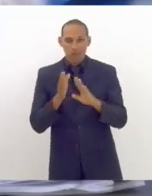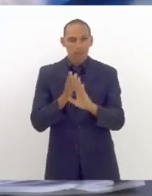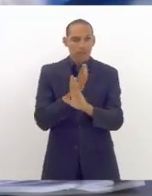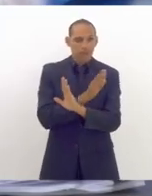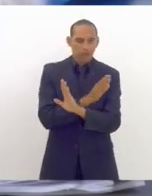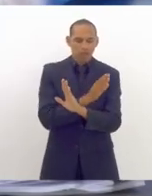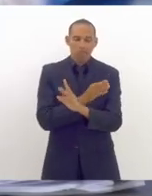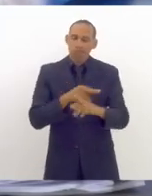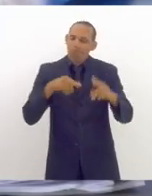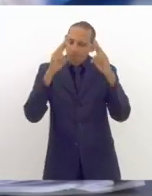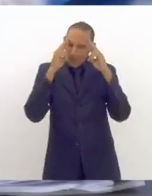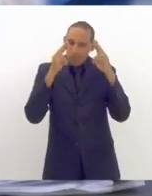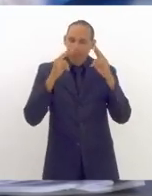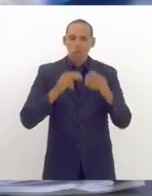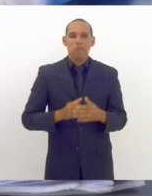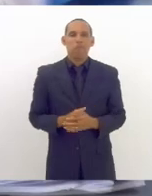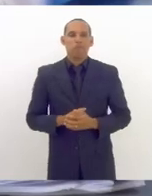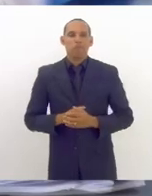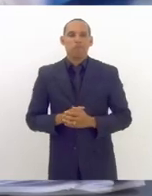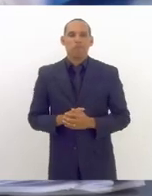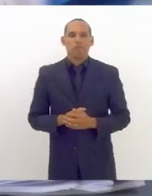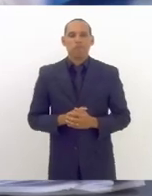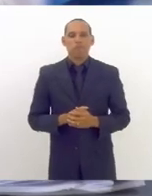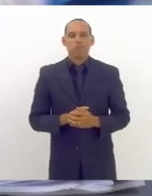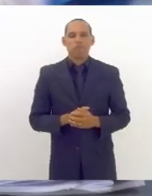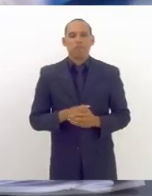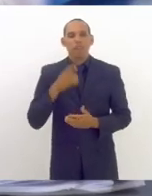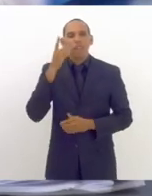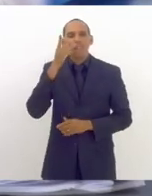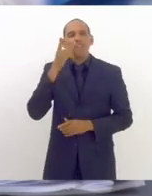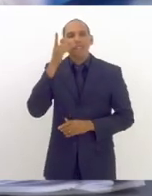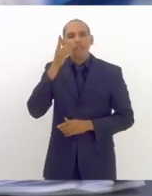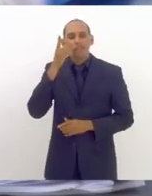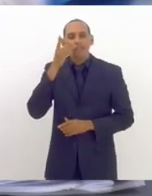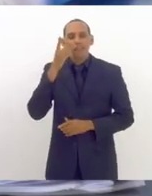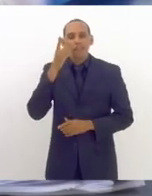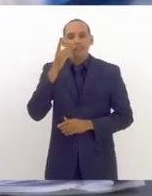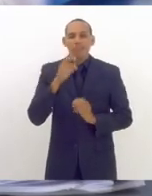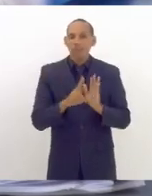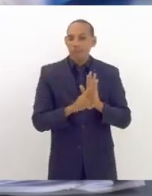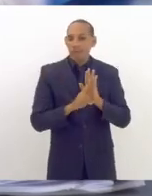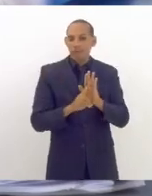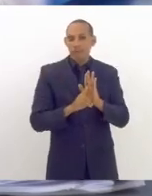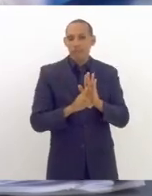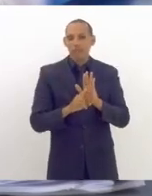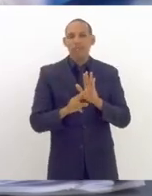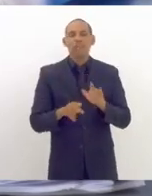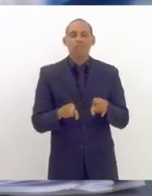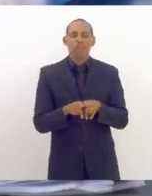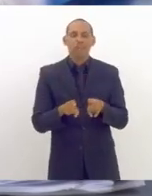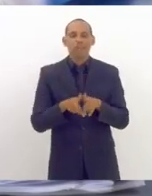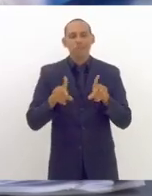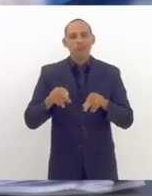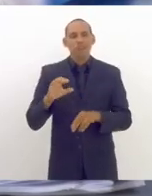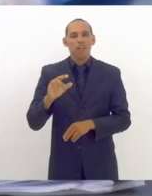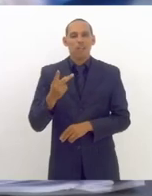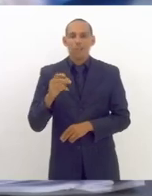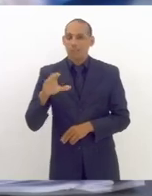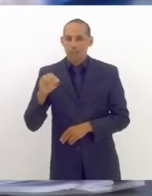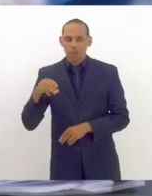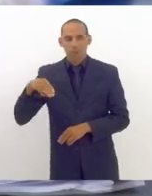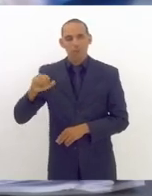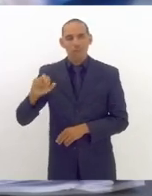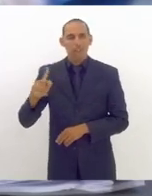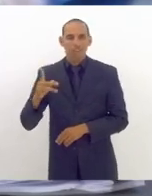e respeito ao Deputado representante também igual Deputado Chico Machado do